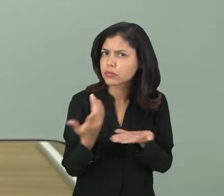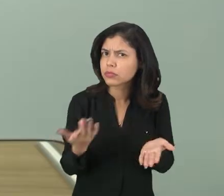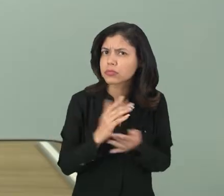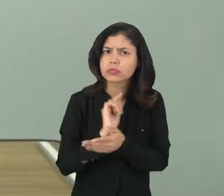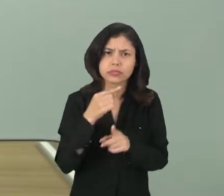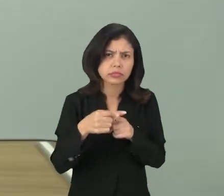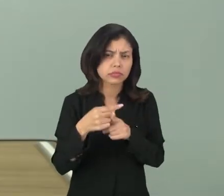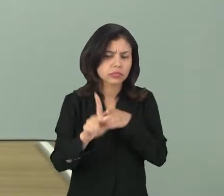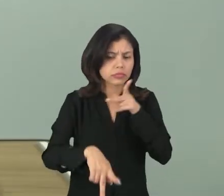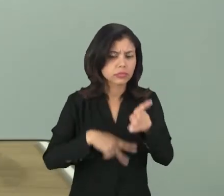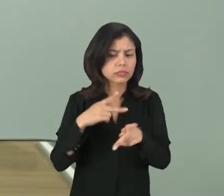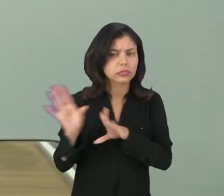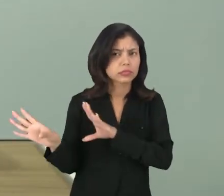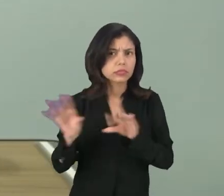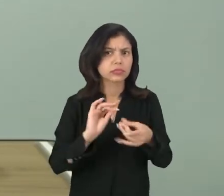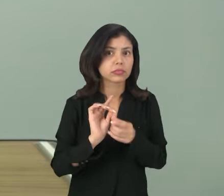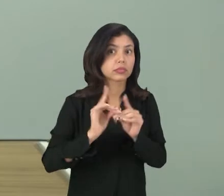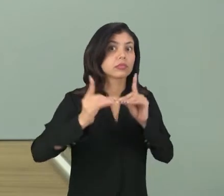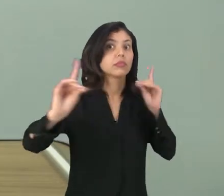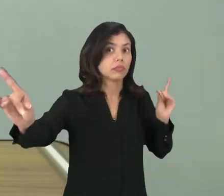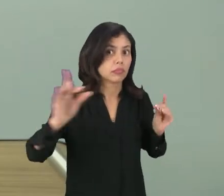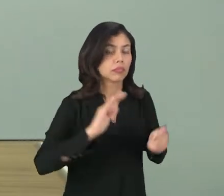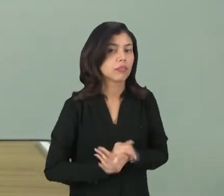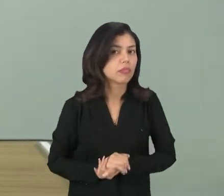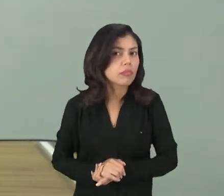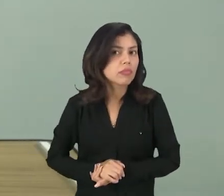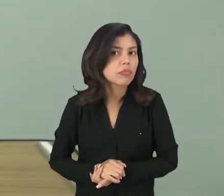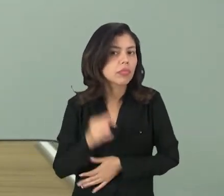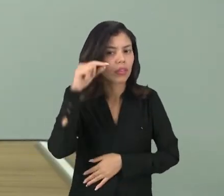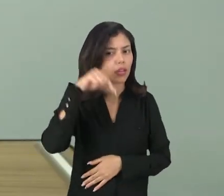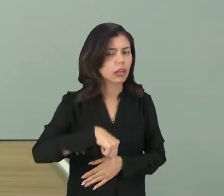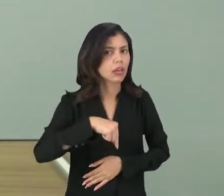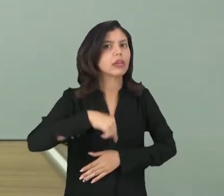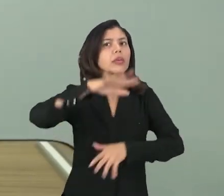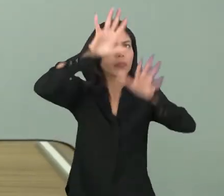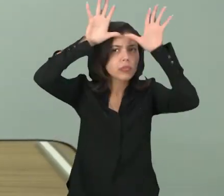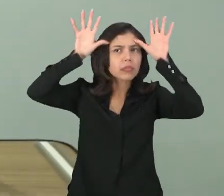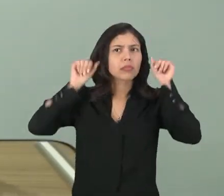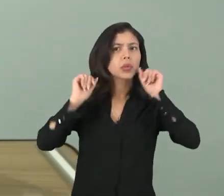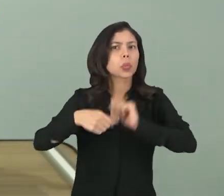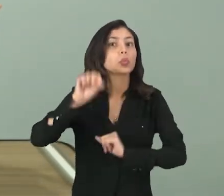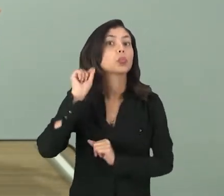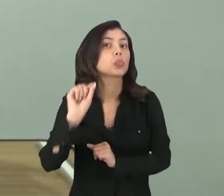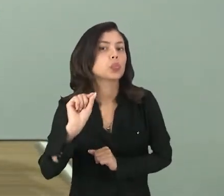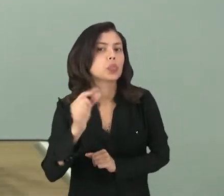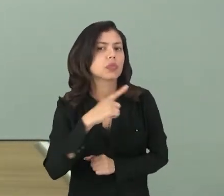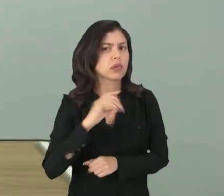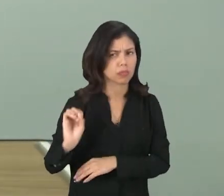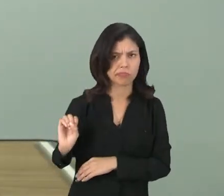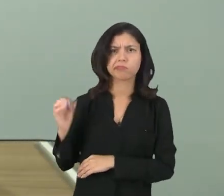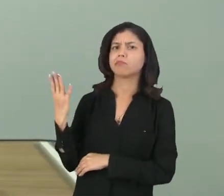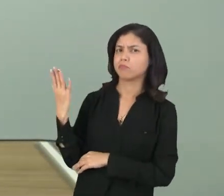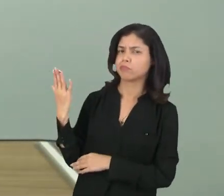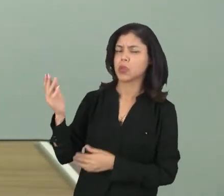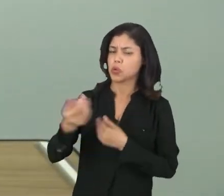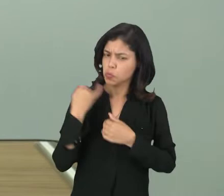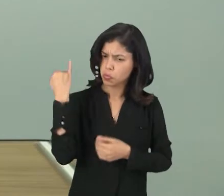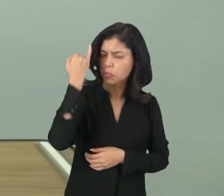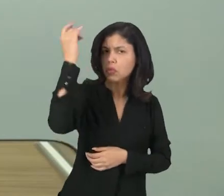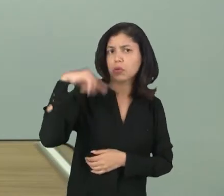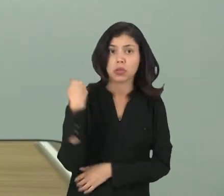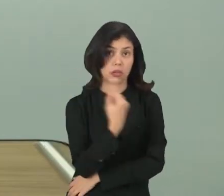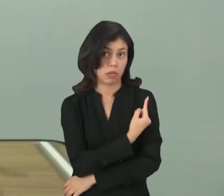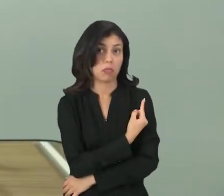por que esse povo veio de tão distante aqui para o Acre? O que tinha talvez de especial na